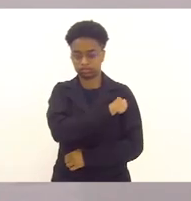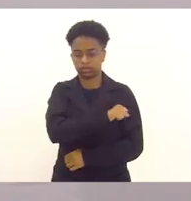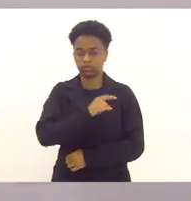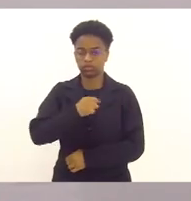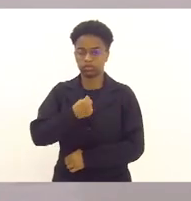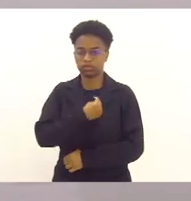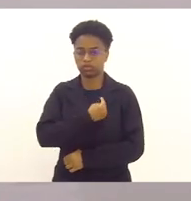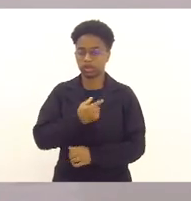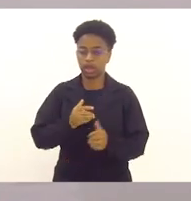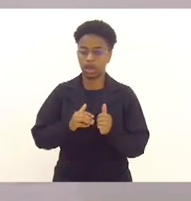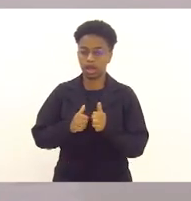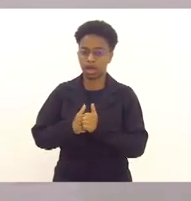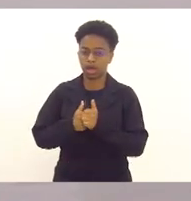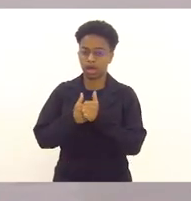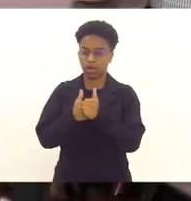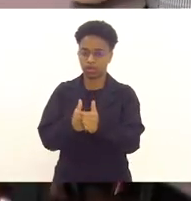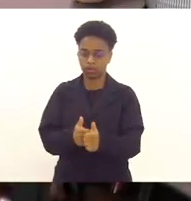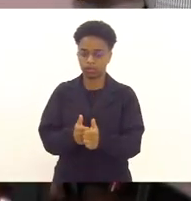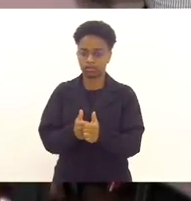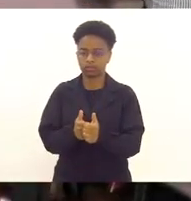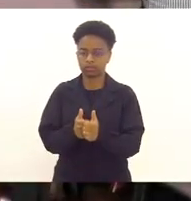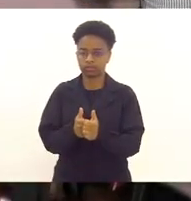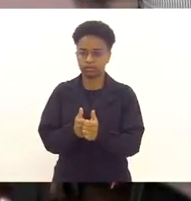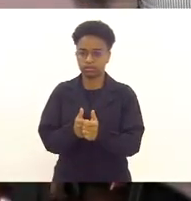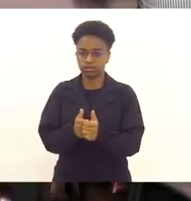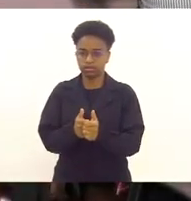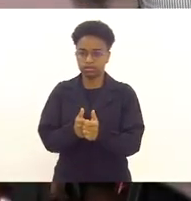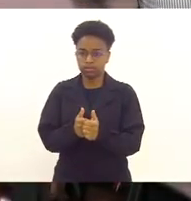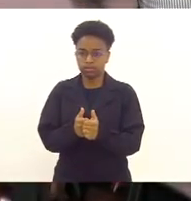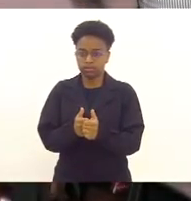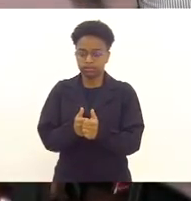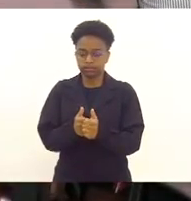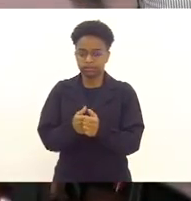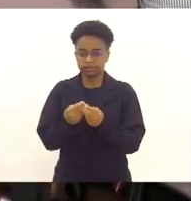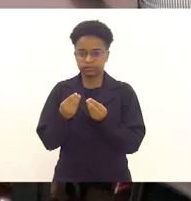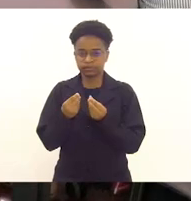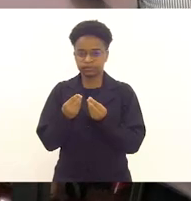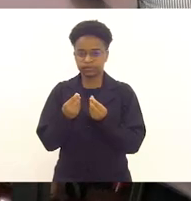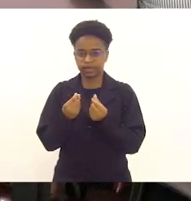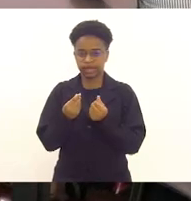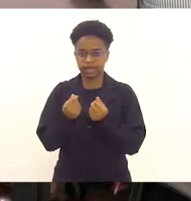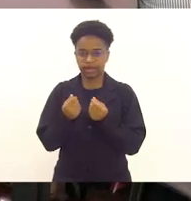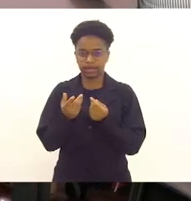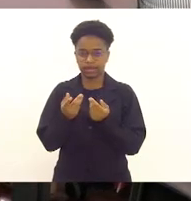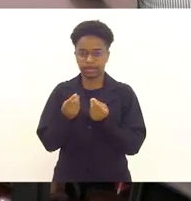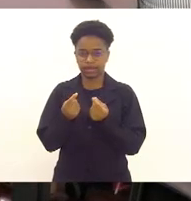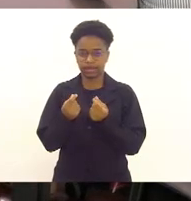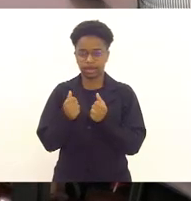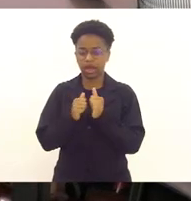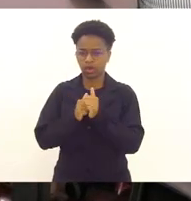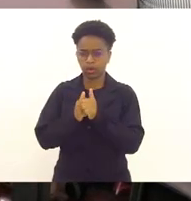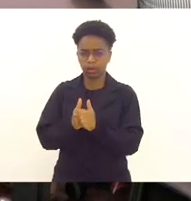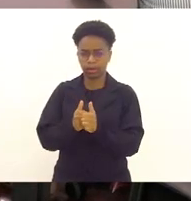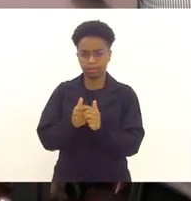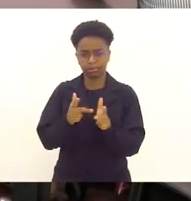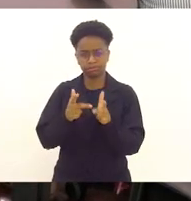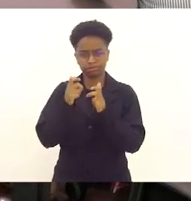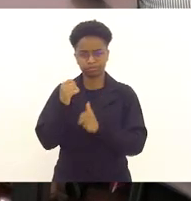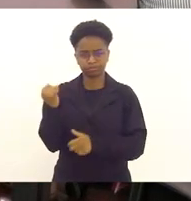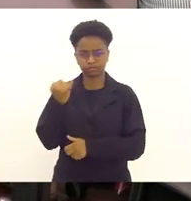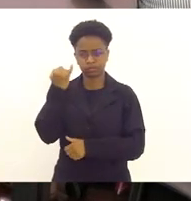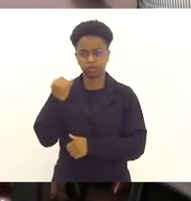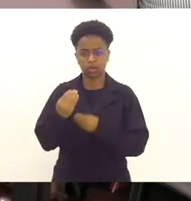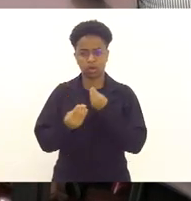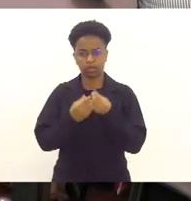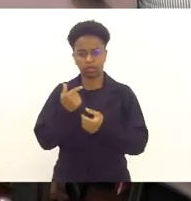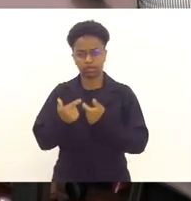acompanhado com muita com muita com muita importância né o trabalho